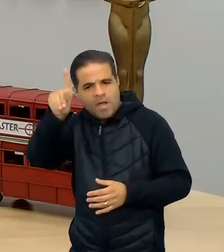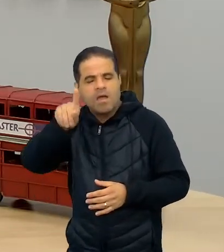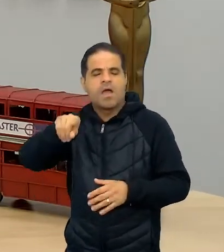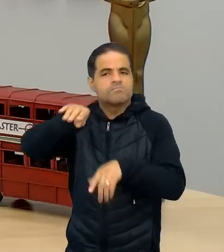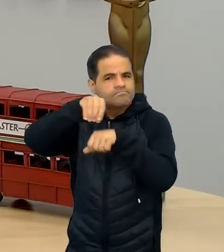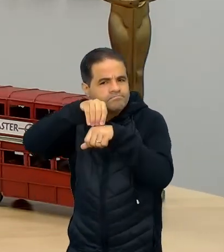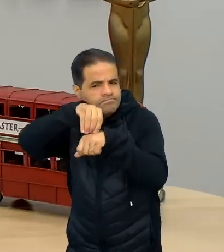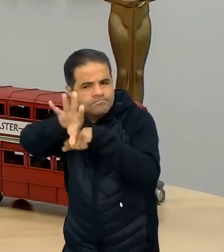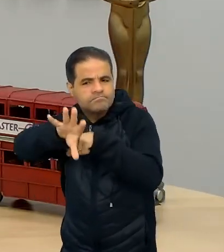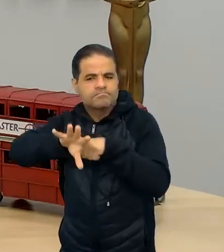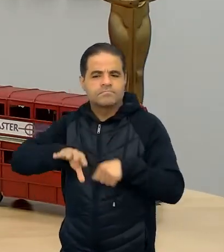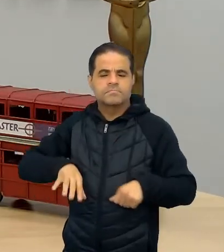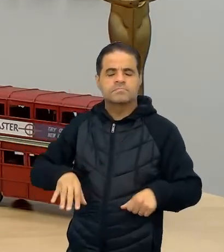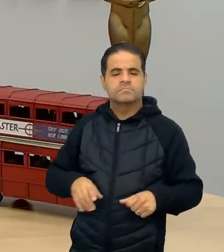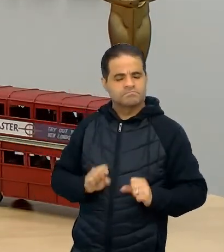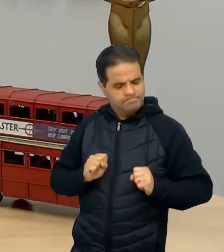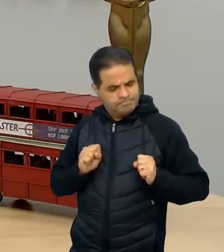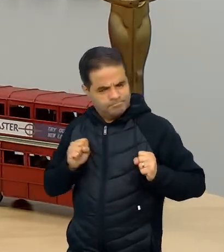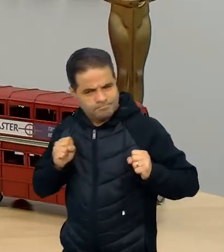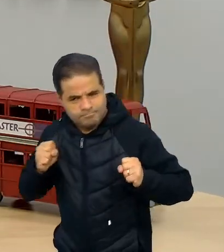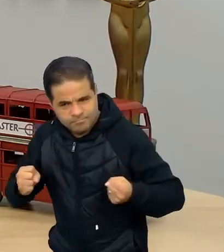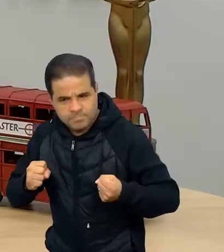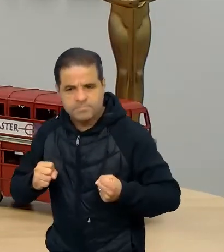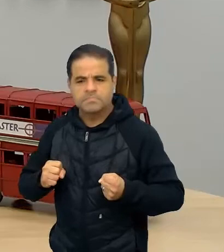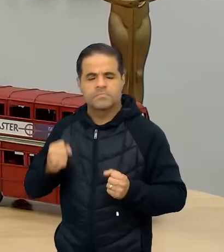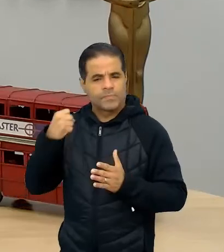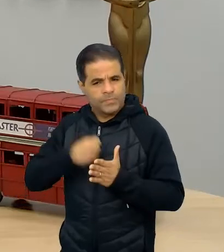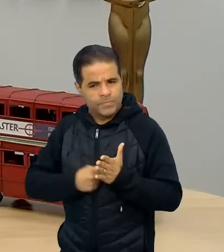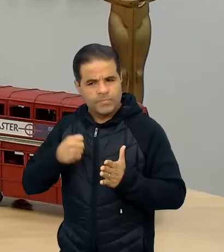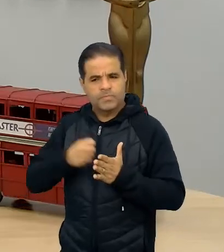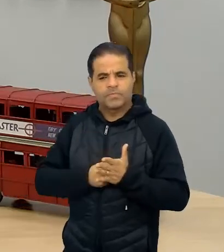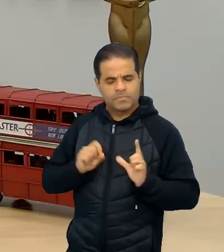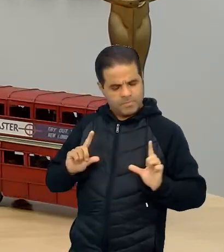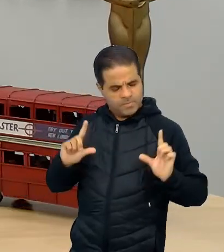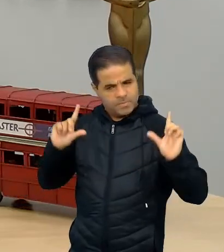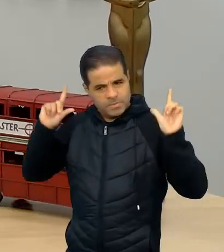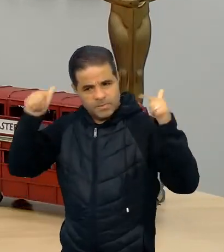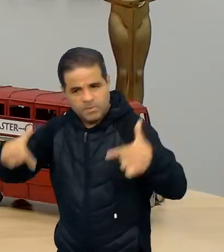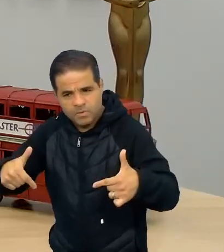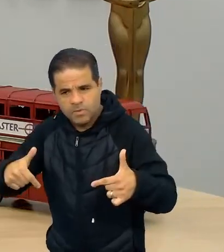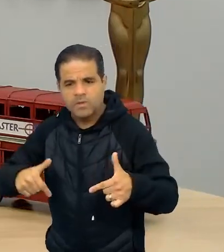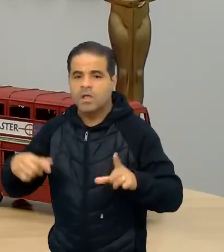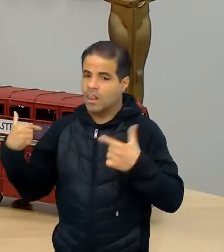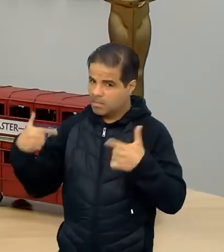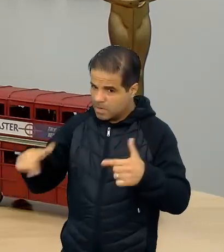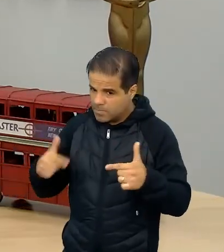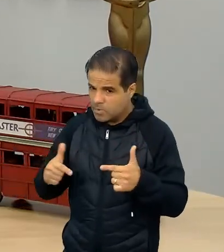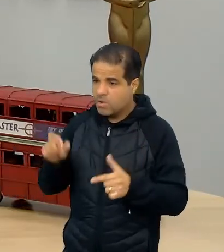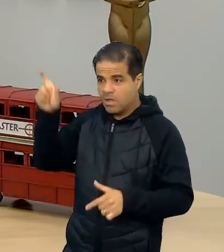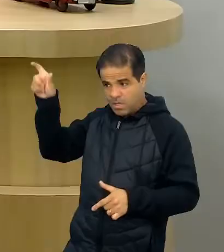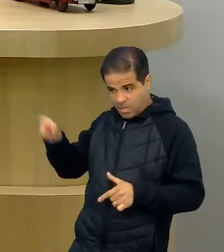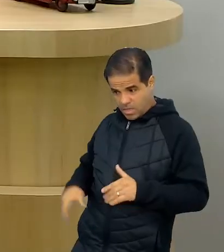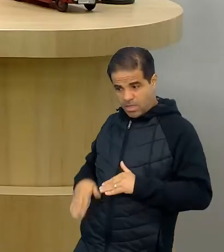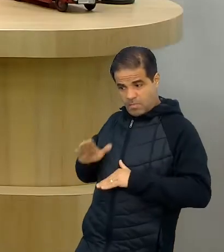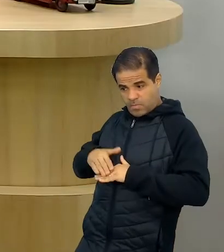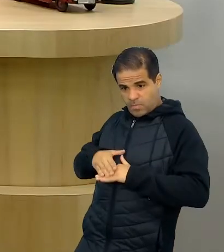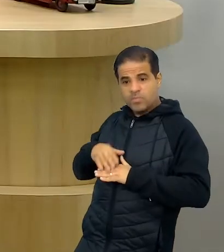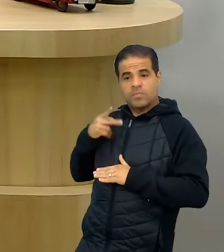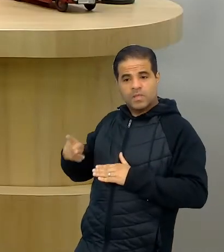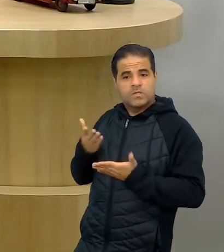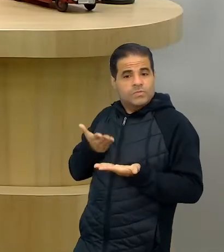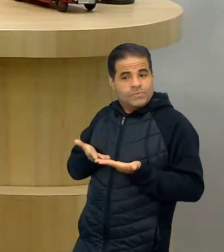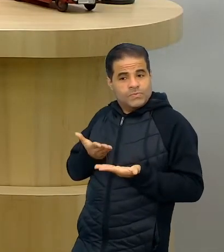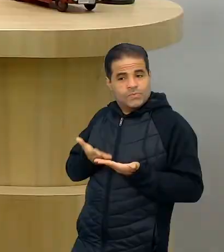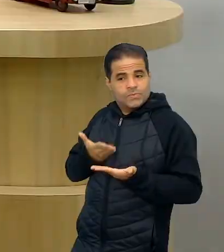ali, ele se empenha, ele é um trabalhador e ele estuda para estar ali. Claro. Então, fazer vídeo